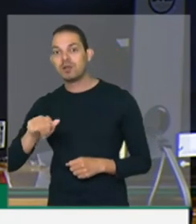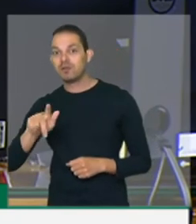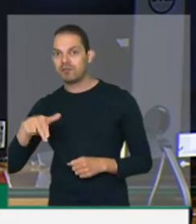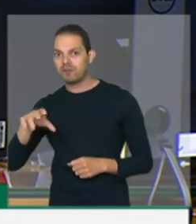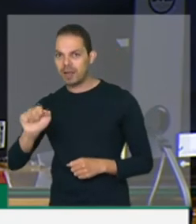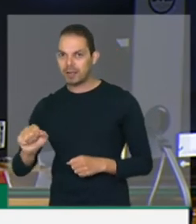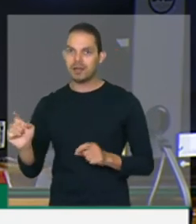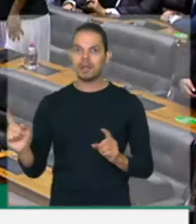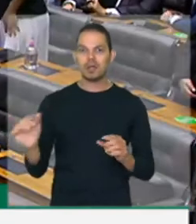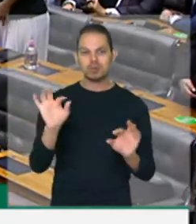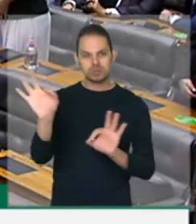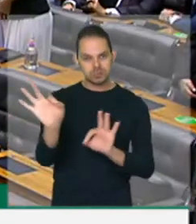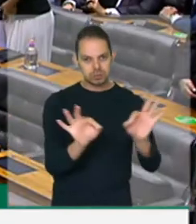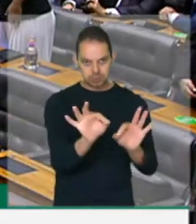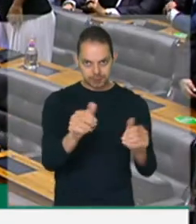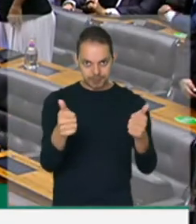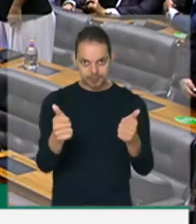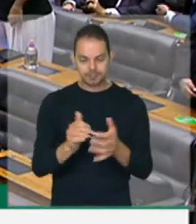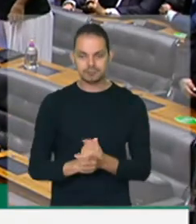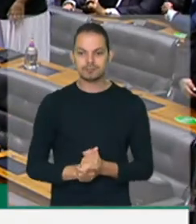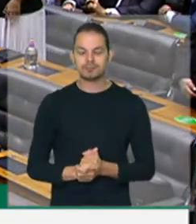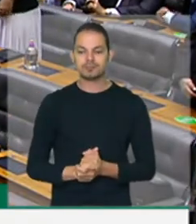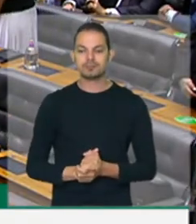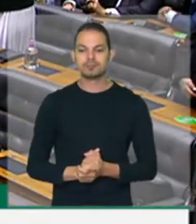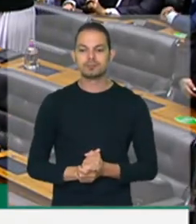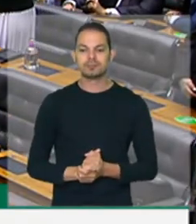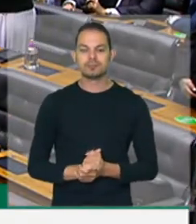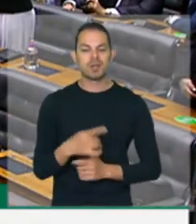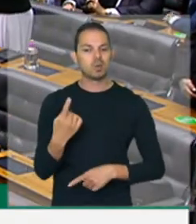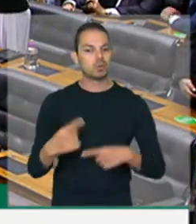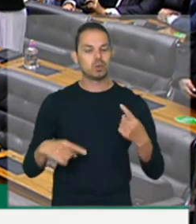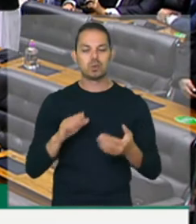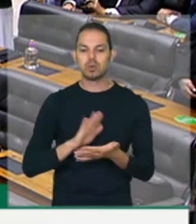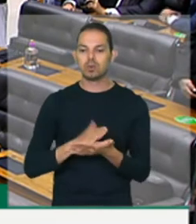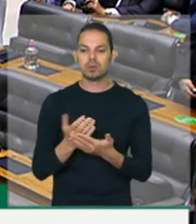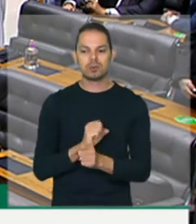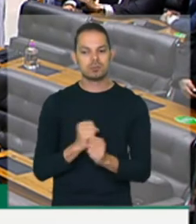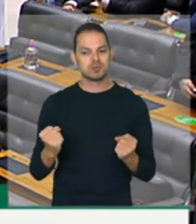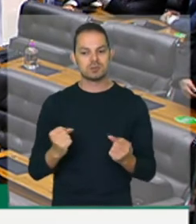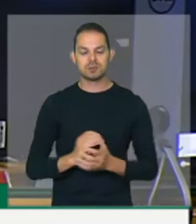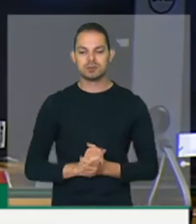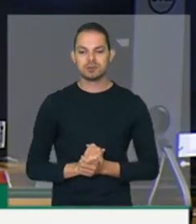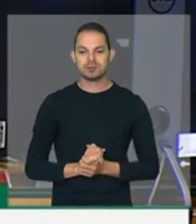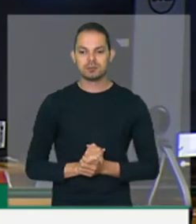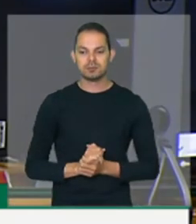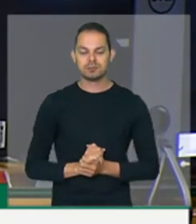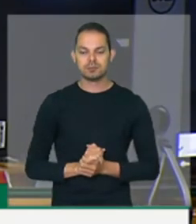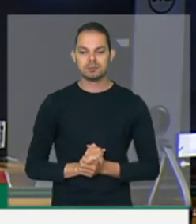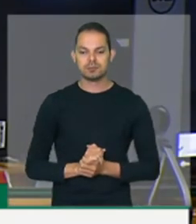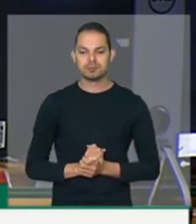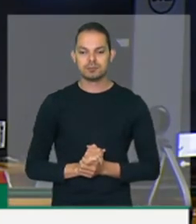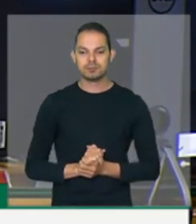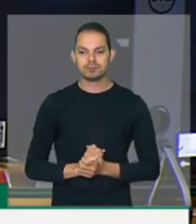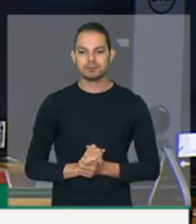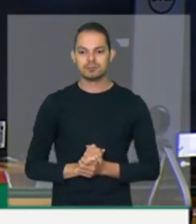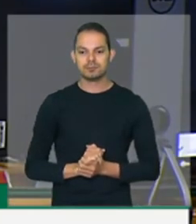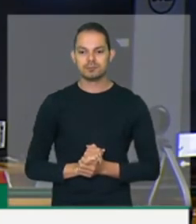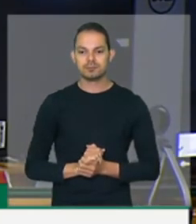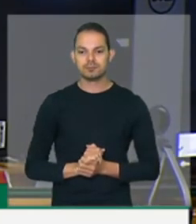assim sucessivamente. Presidente, eu pretendo juntar os tempos. Durante a votação, eu quero informar a todos que eu